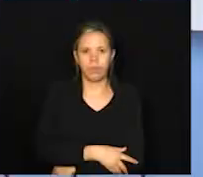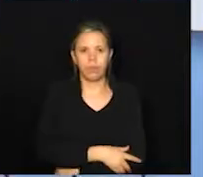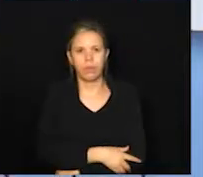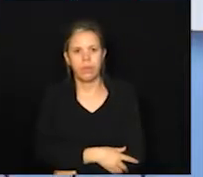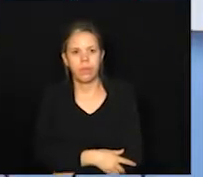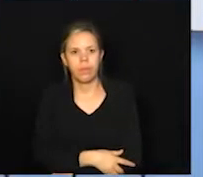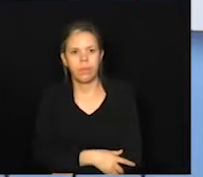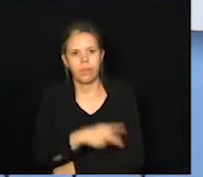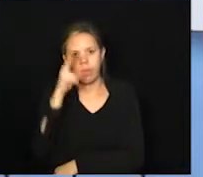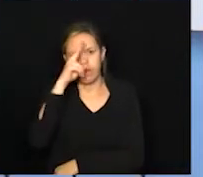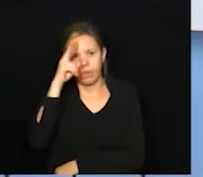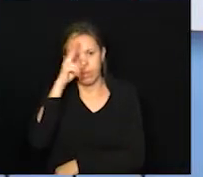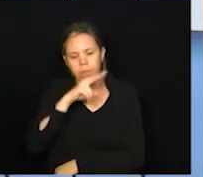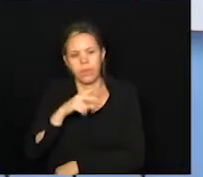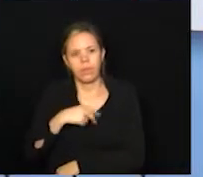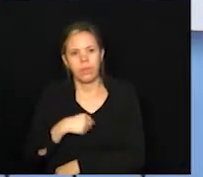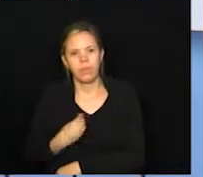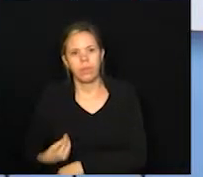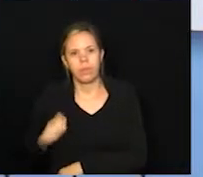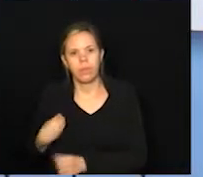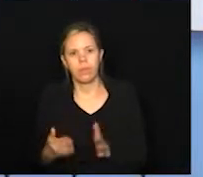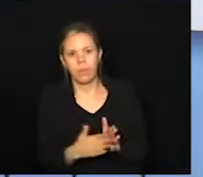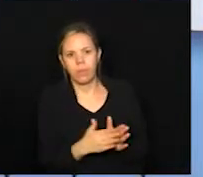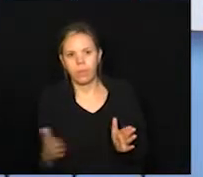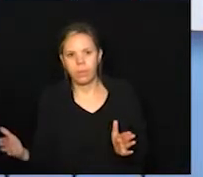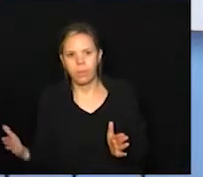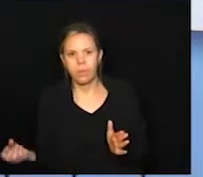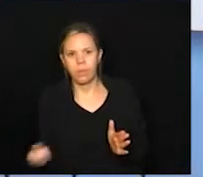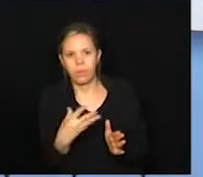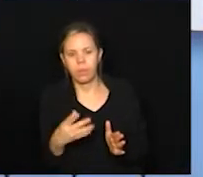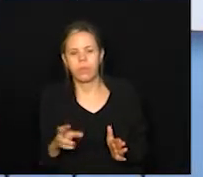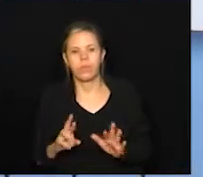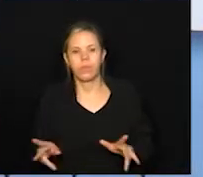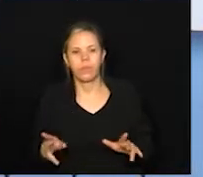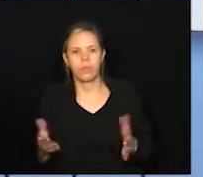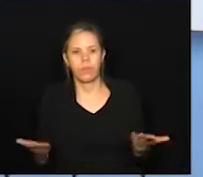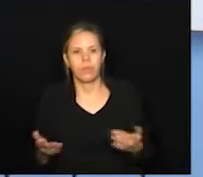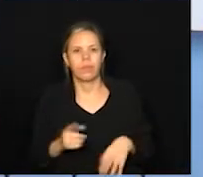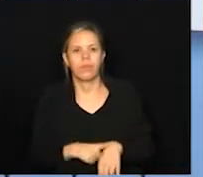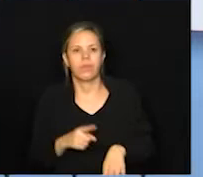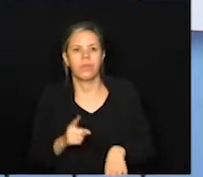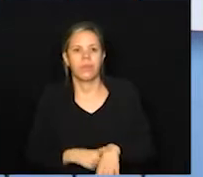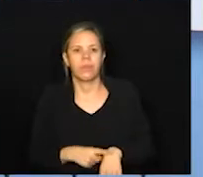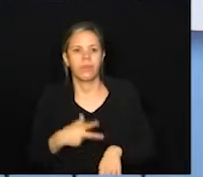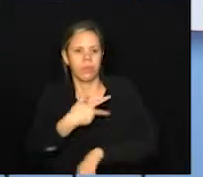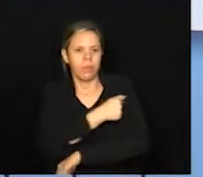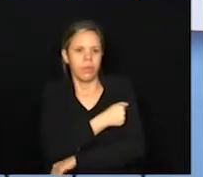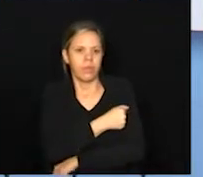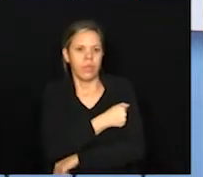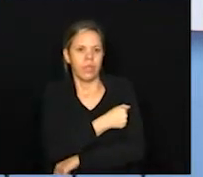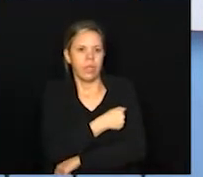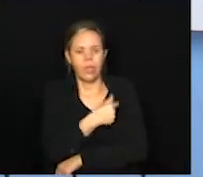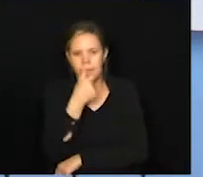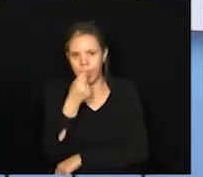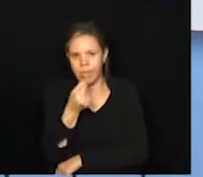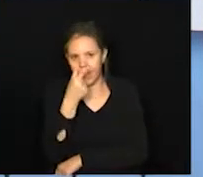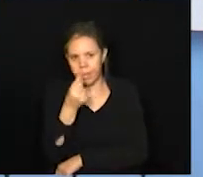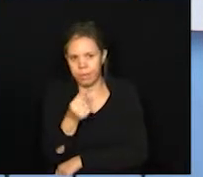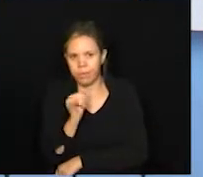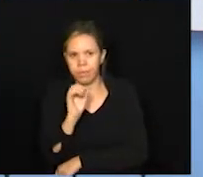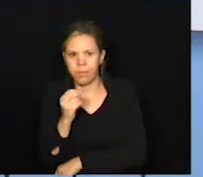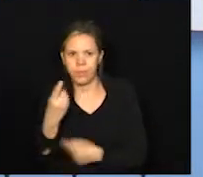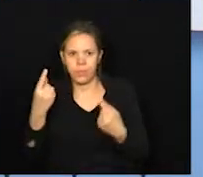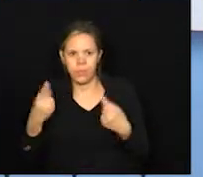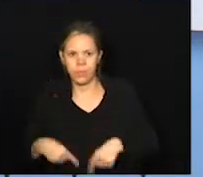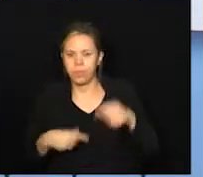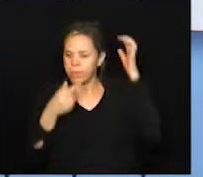vacina.campinas.usp.gov.br. Lembrando que nós estamos numa nova fase. Neste momento, a vacinação da gripe, ou seja, contra